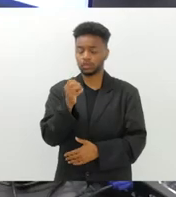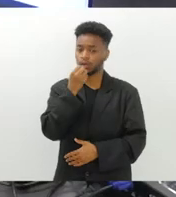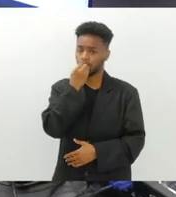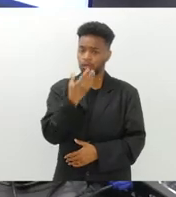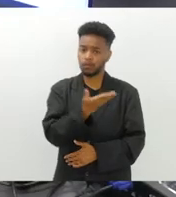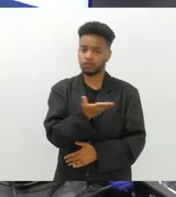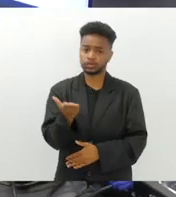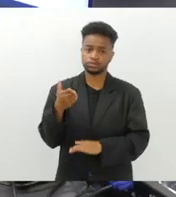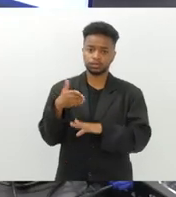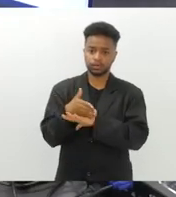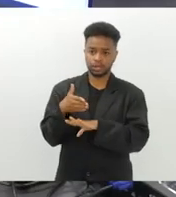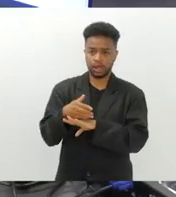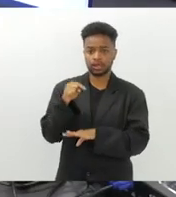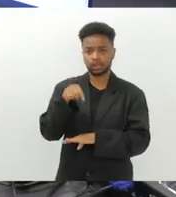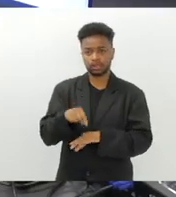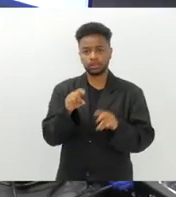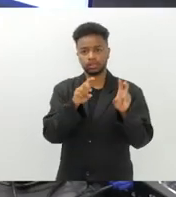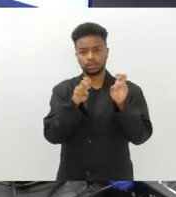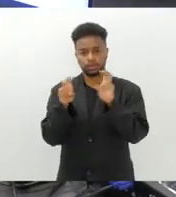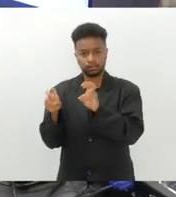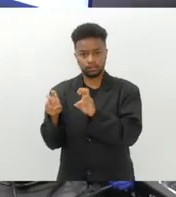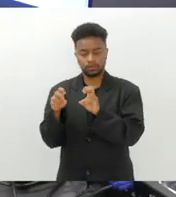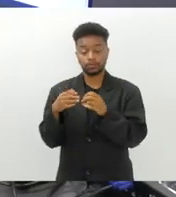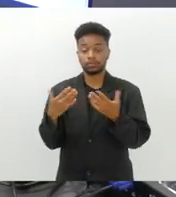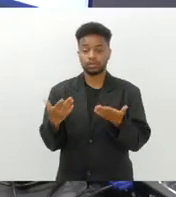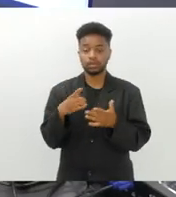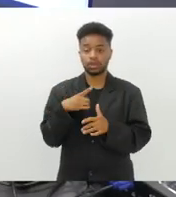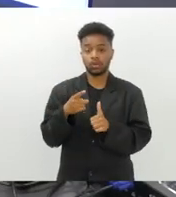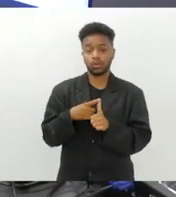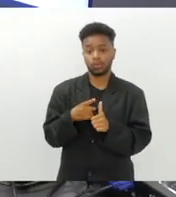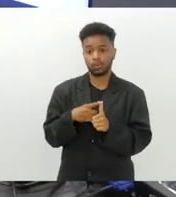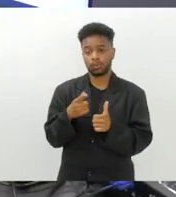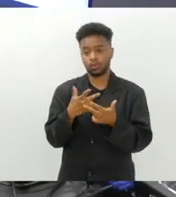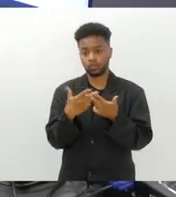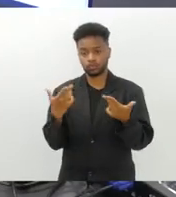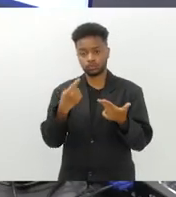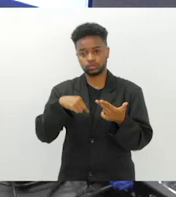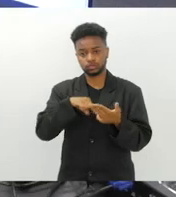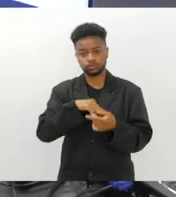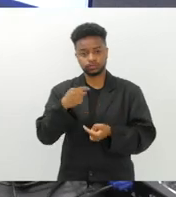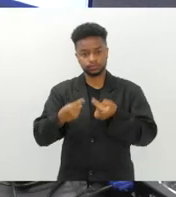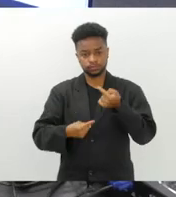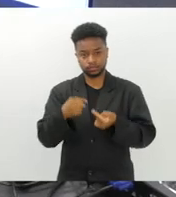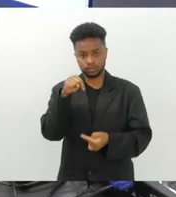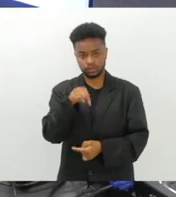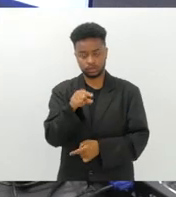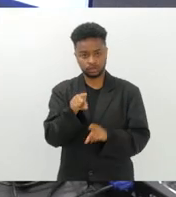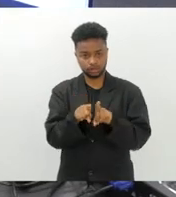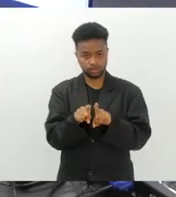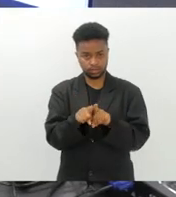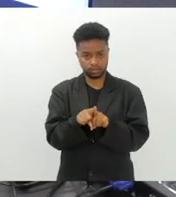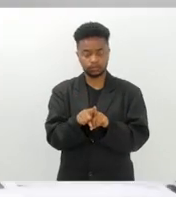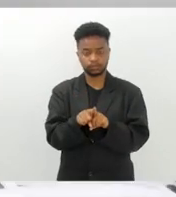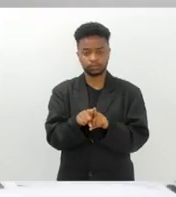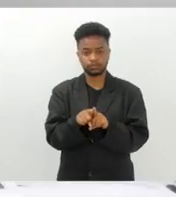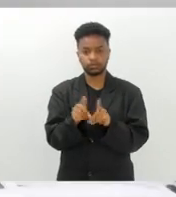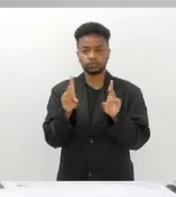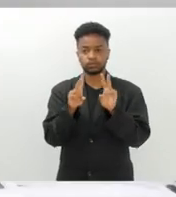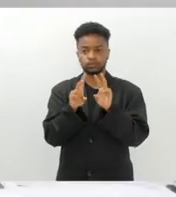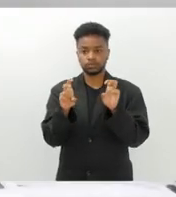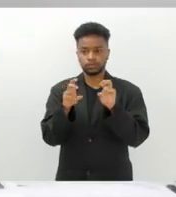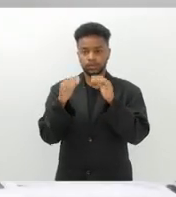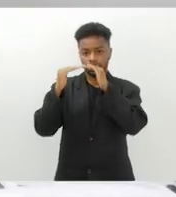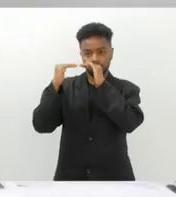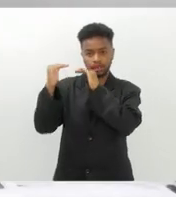aqui antenados nesses temas todos. Uma das coisas, a gente tem discutido isso também aqui, né, é a questão dos